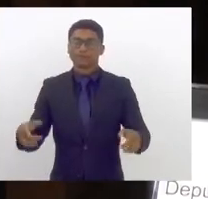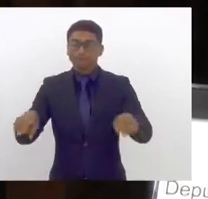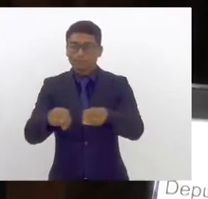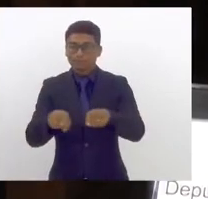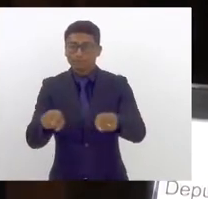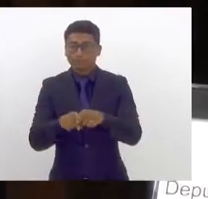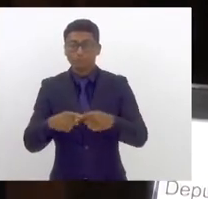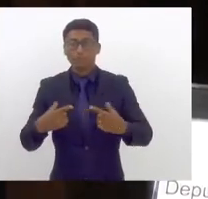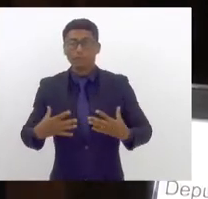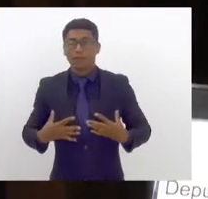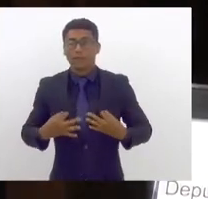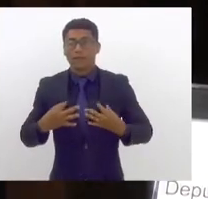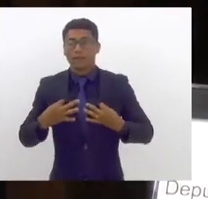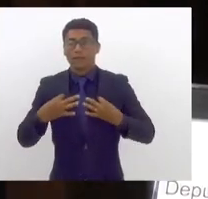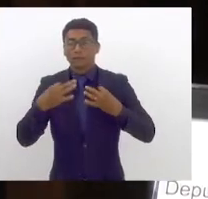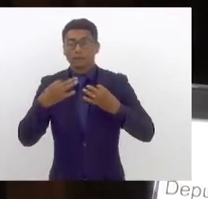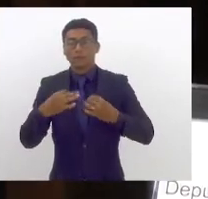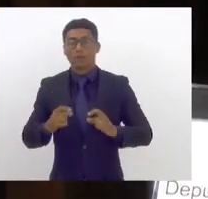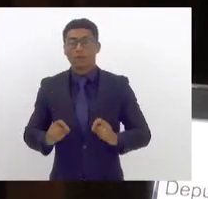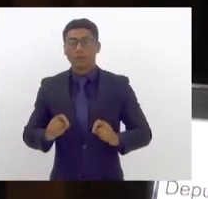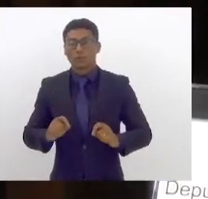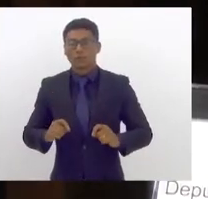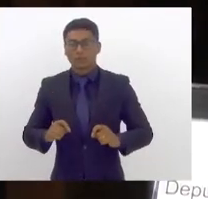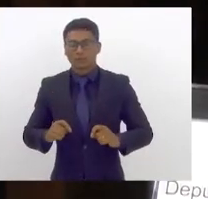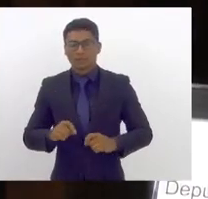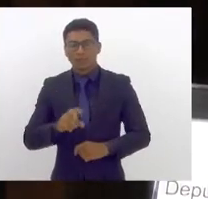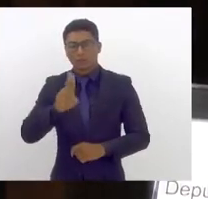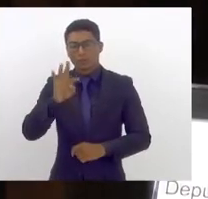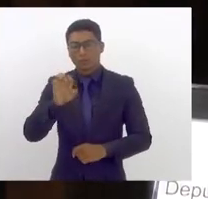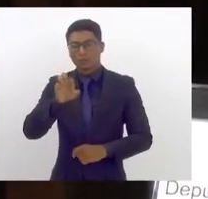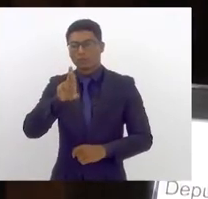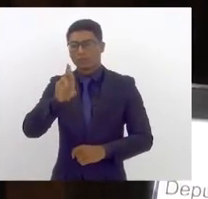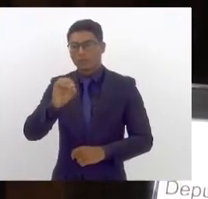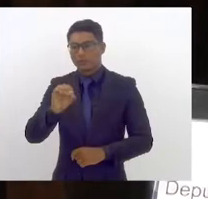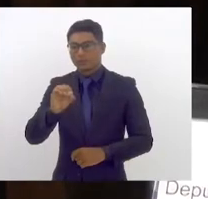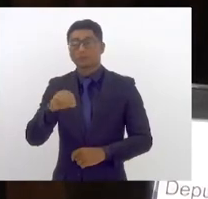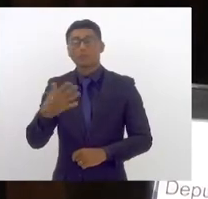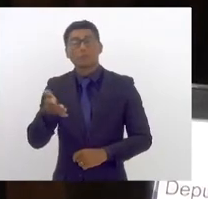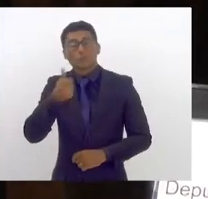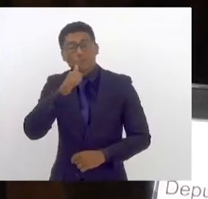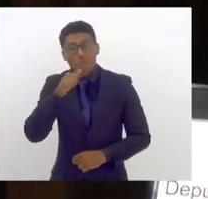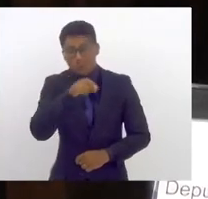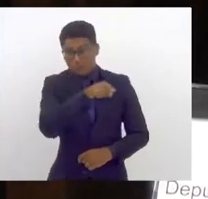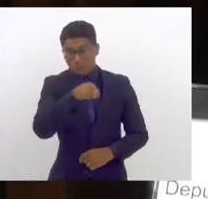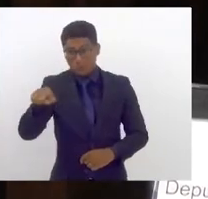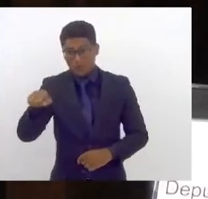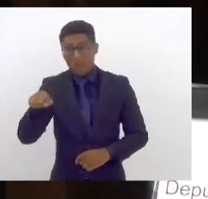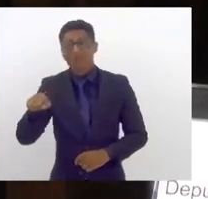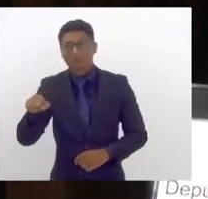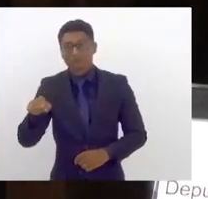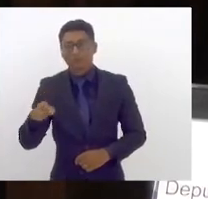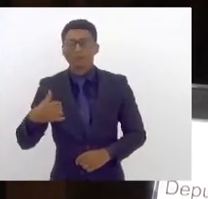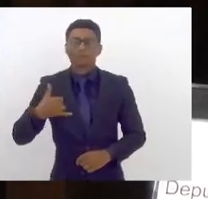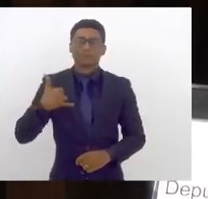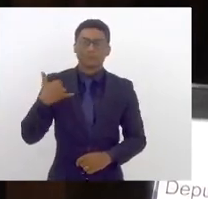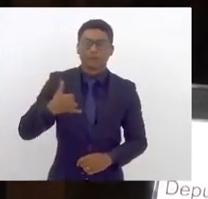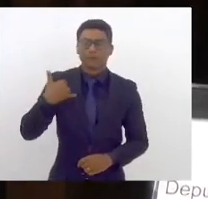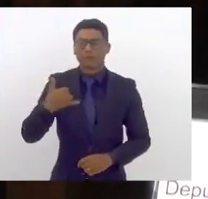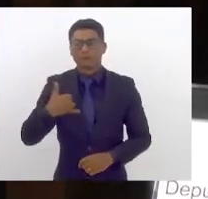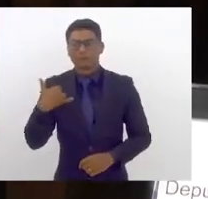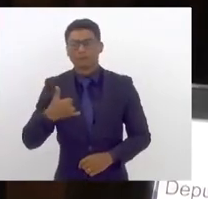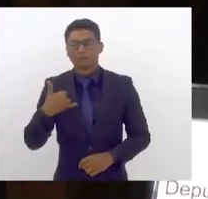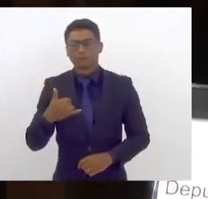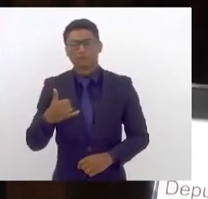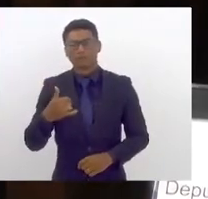útero o nosso protocolo é que as mulheres a faixa etária de maior prevalência né aconteça o